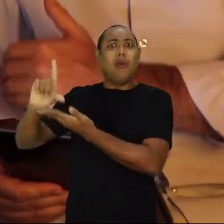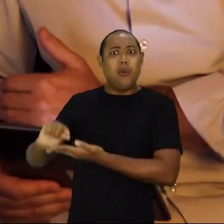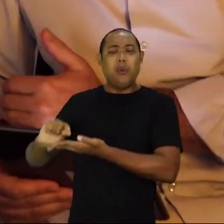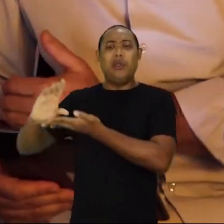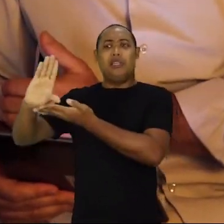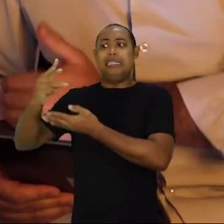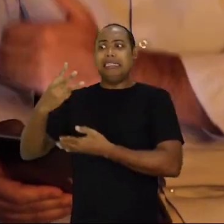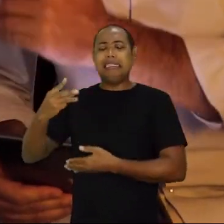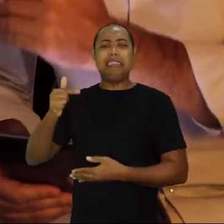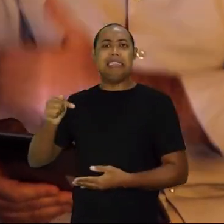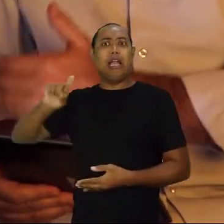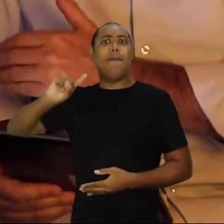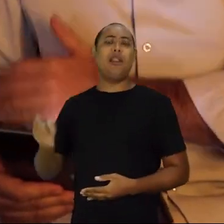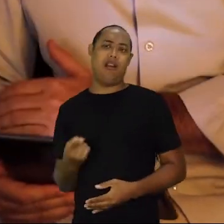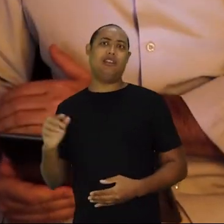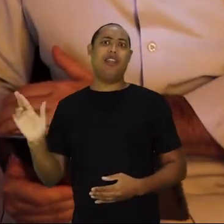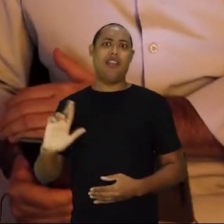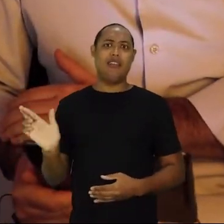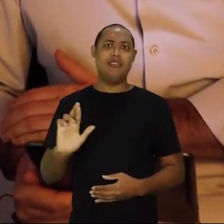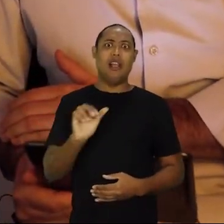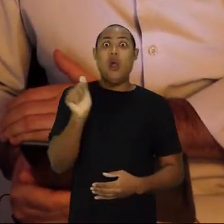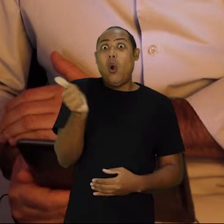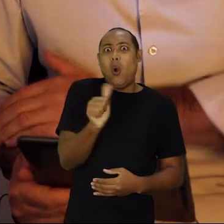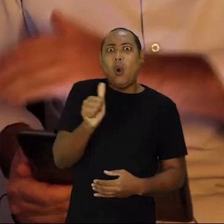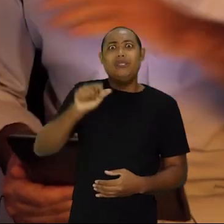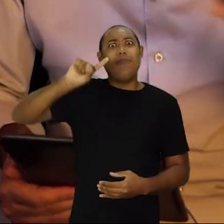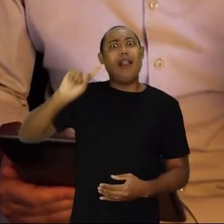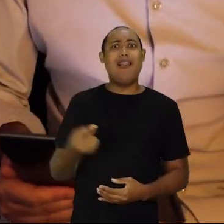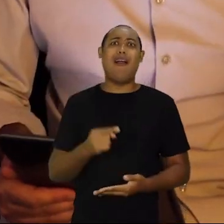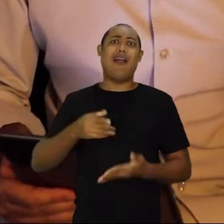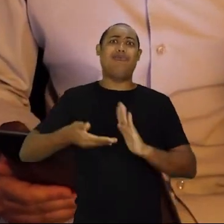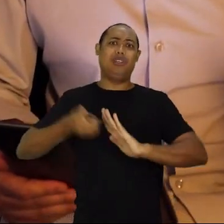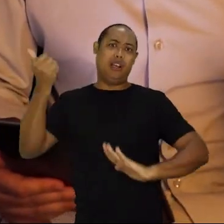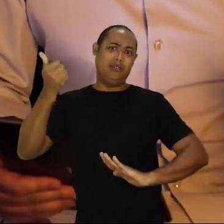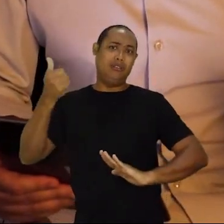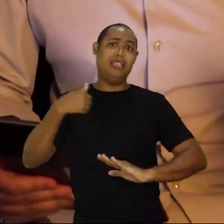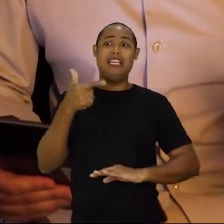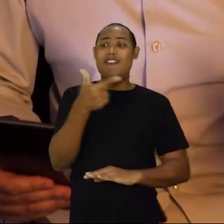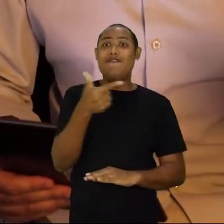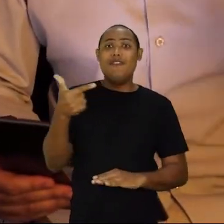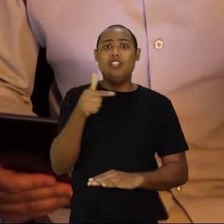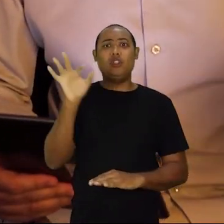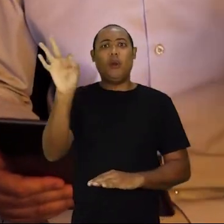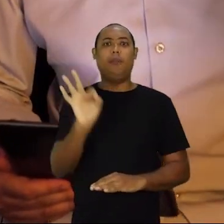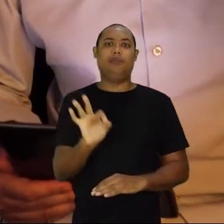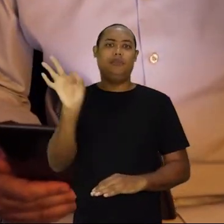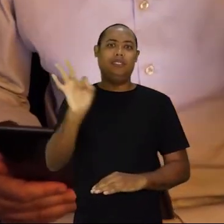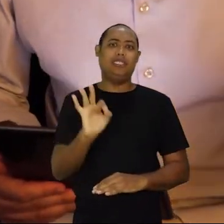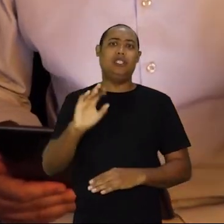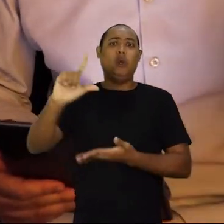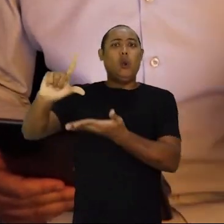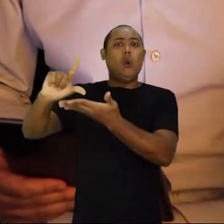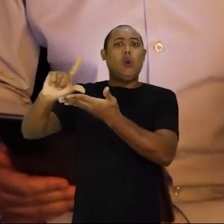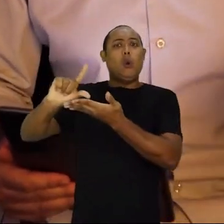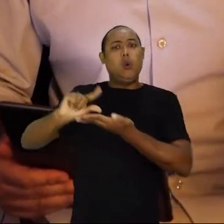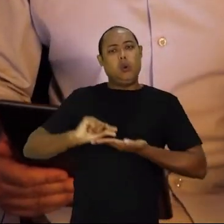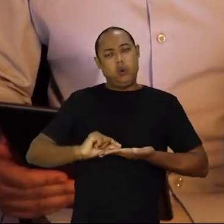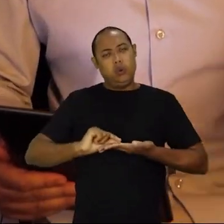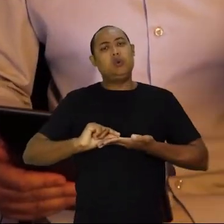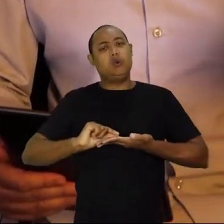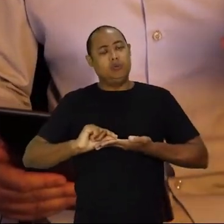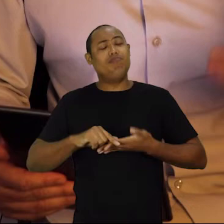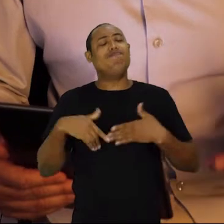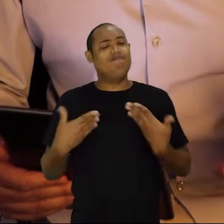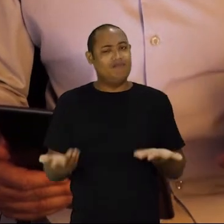esse valor caiu para 37 milhões de reais, 11 milhões de reais a menos, 22% do nosso